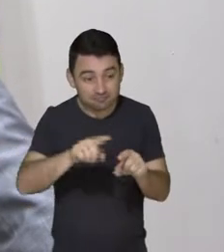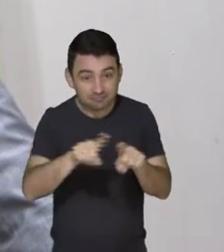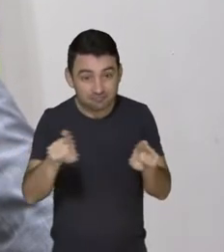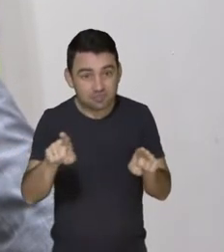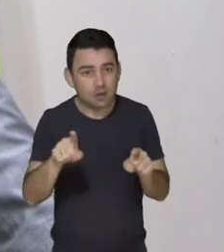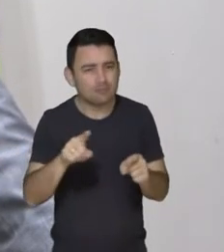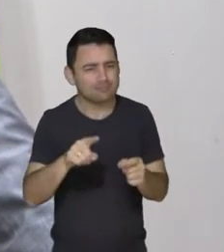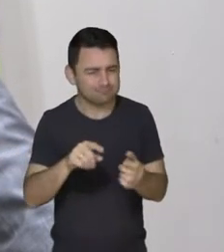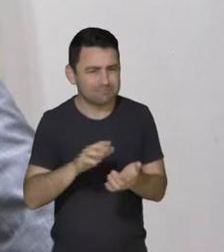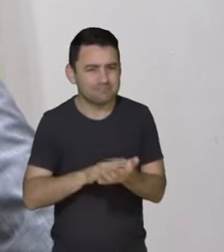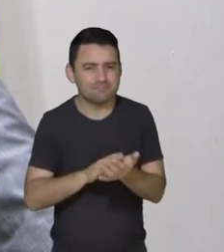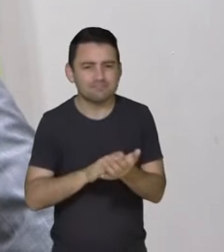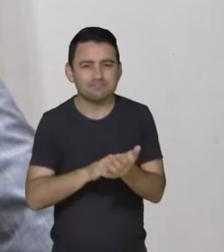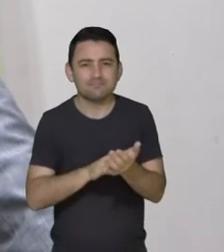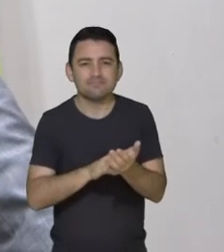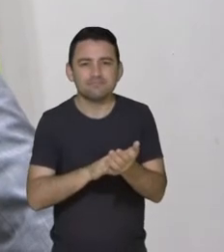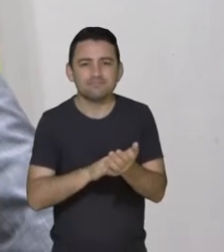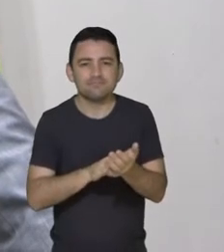excelente negócio